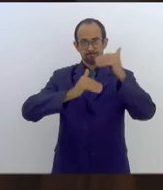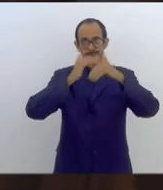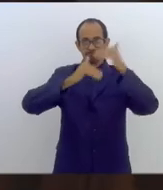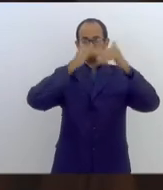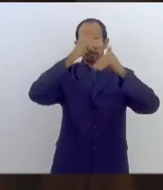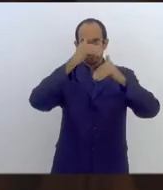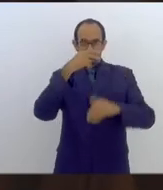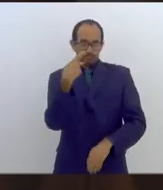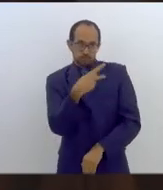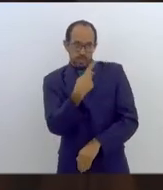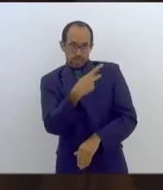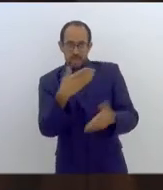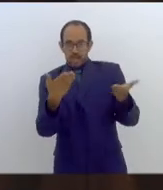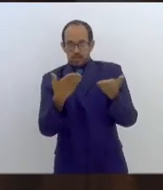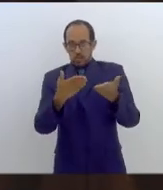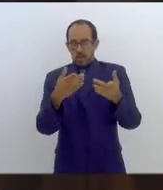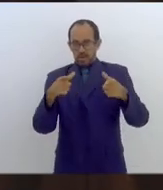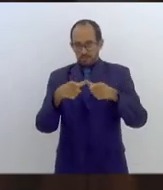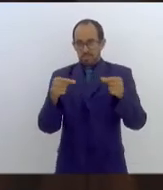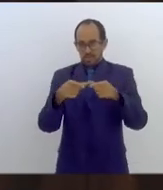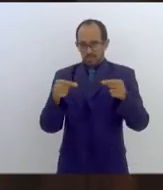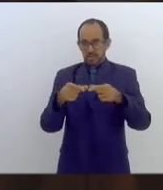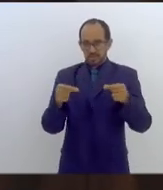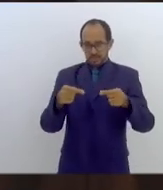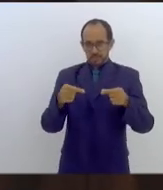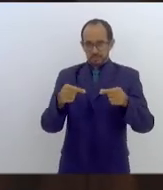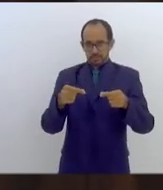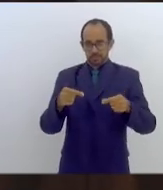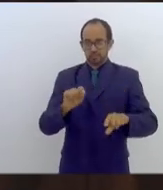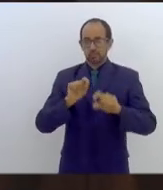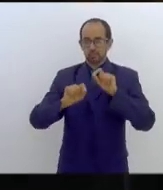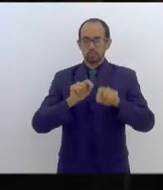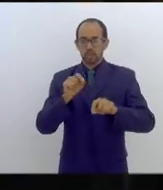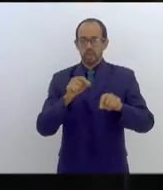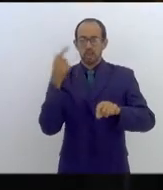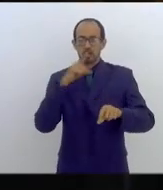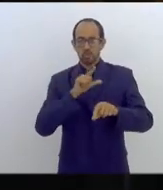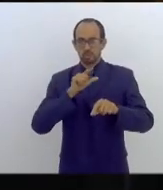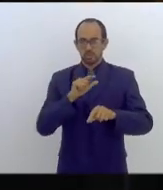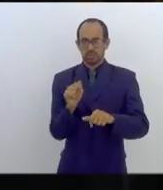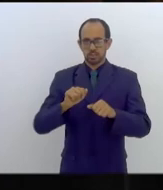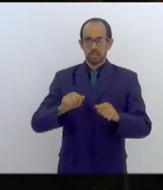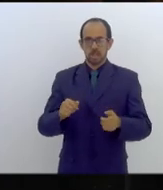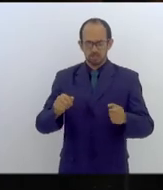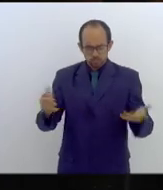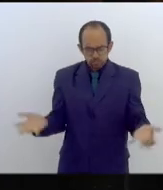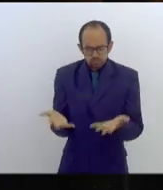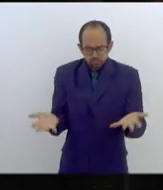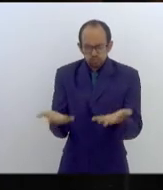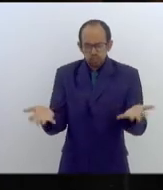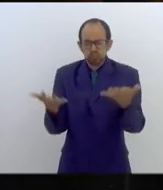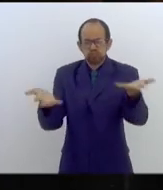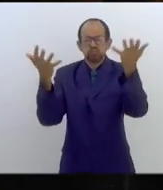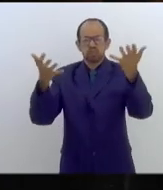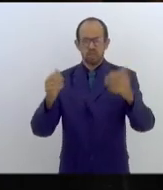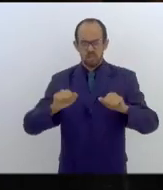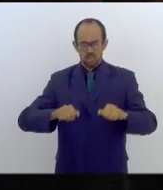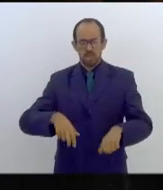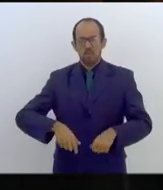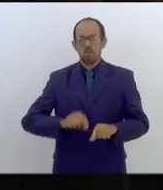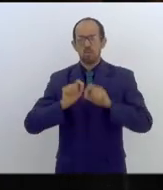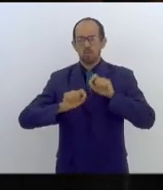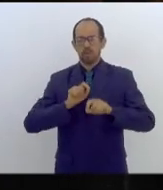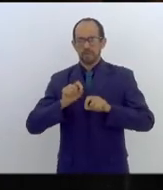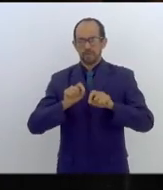agora no nível Nacional né que ele mantém e consiga cada vez mais potencializar esse